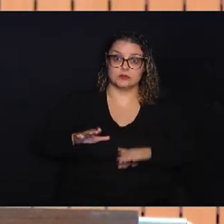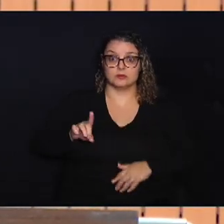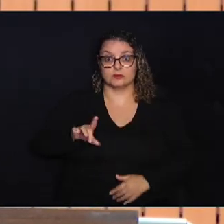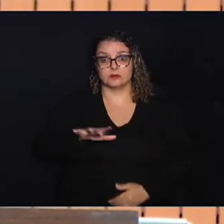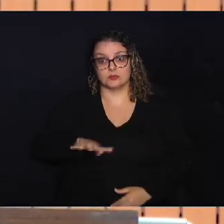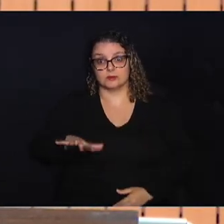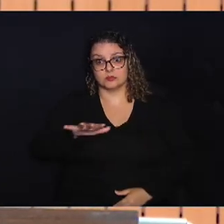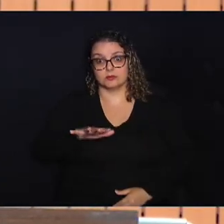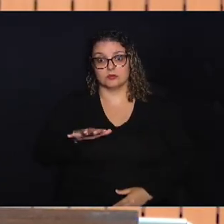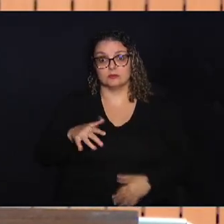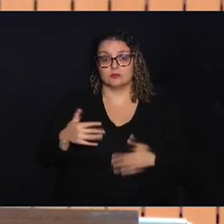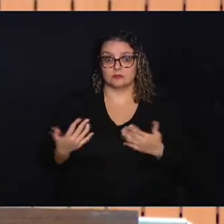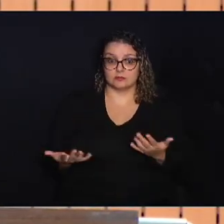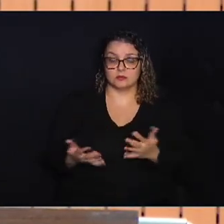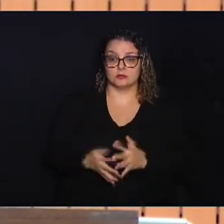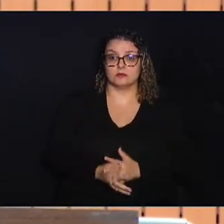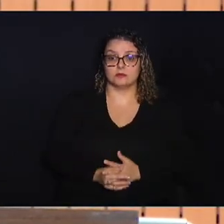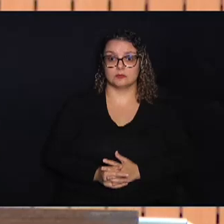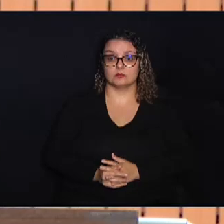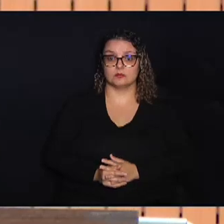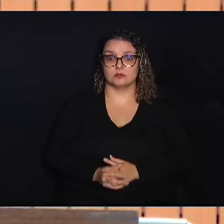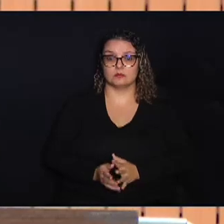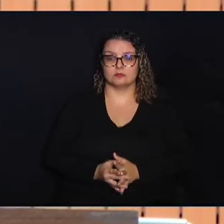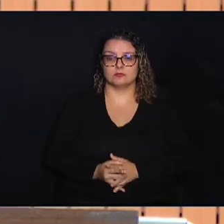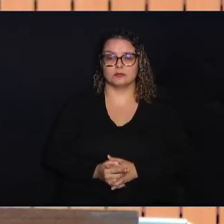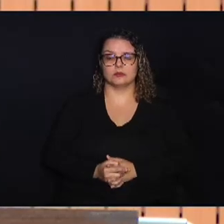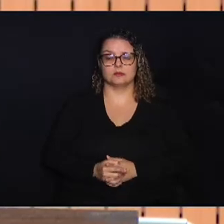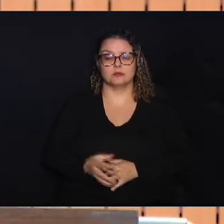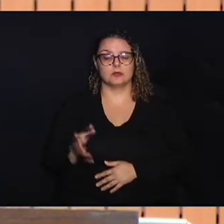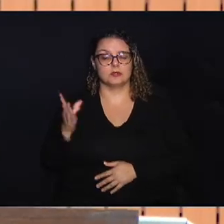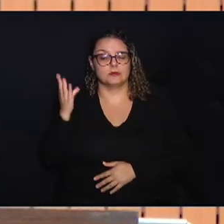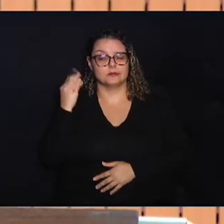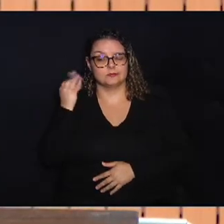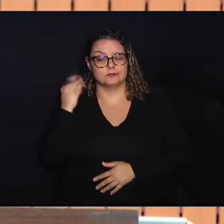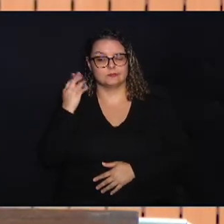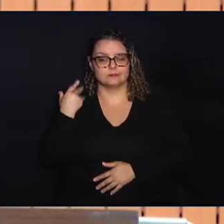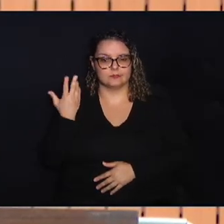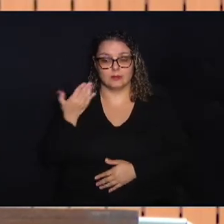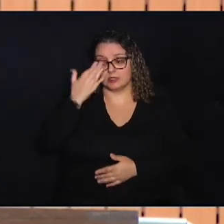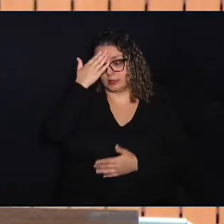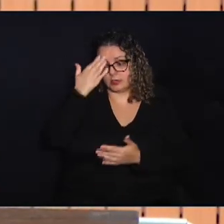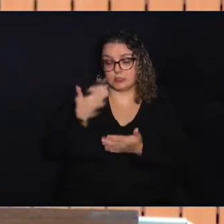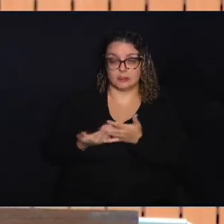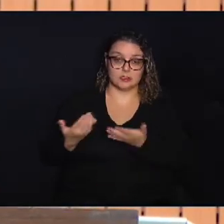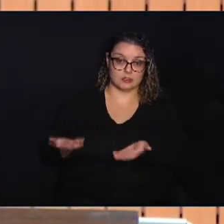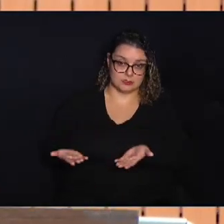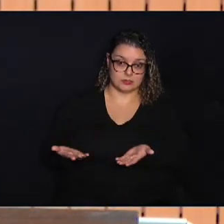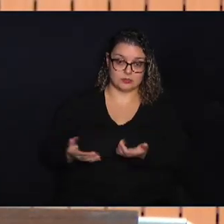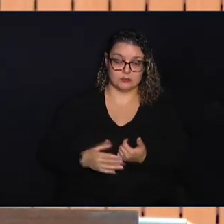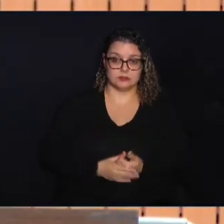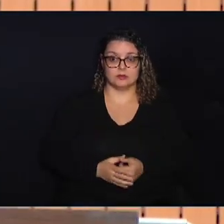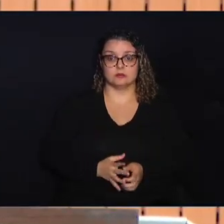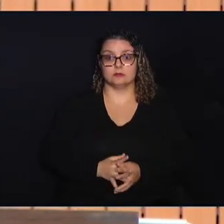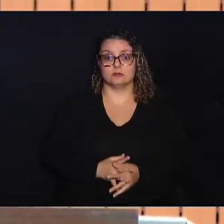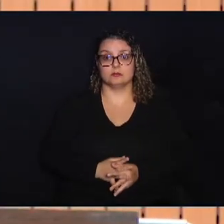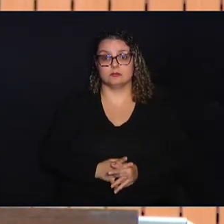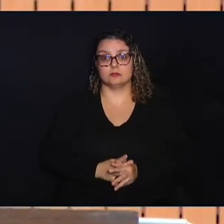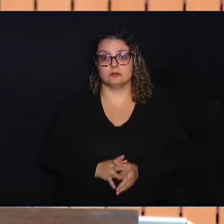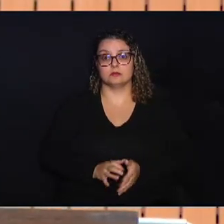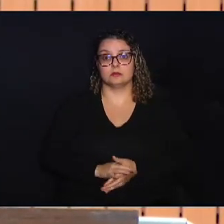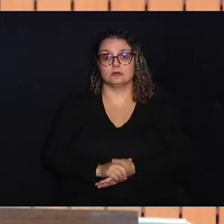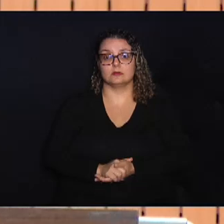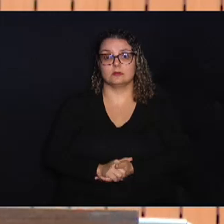diretores, que acabam caindo numa conversa, numa falácia, porque eles não